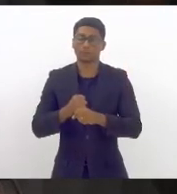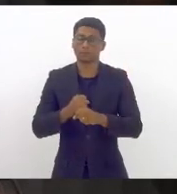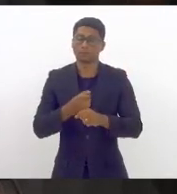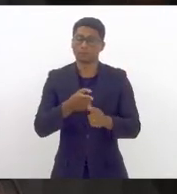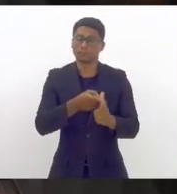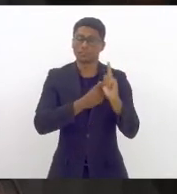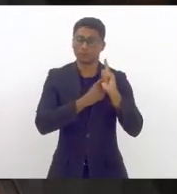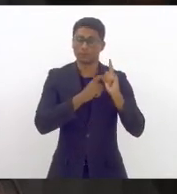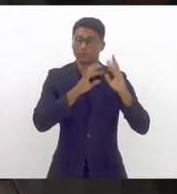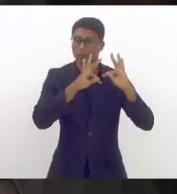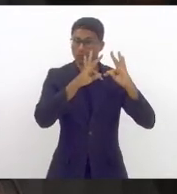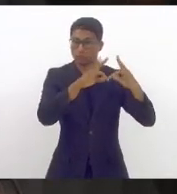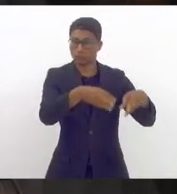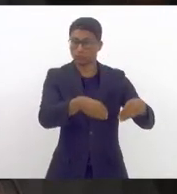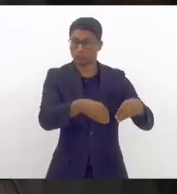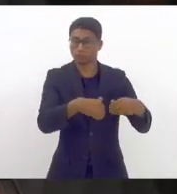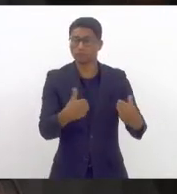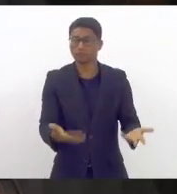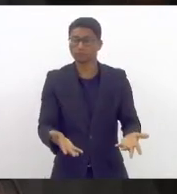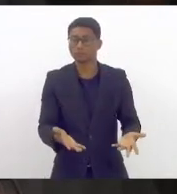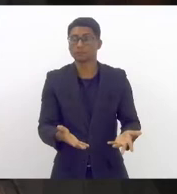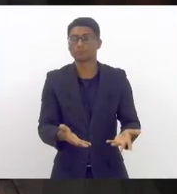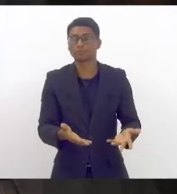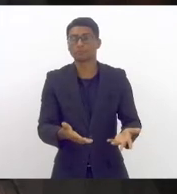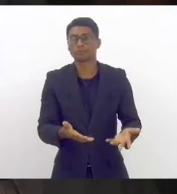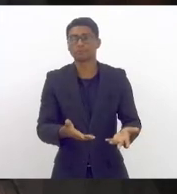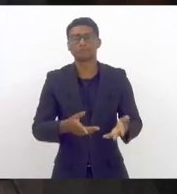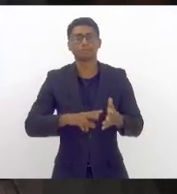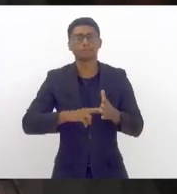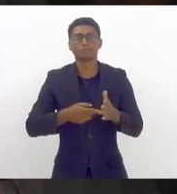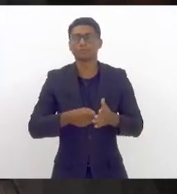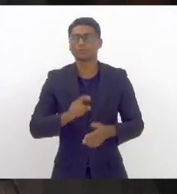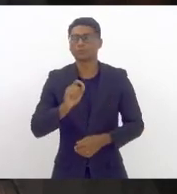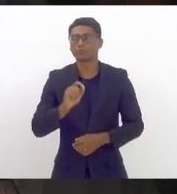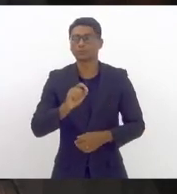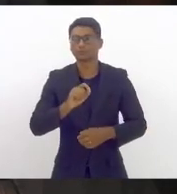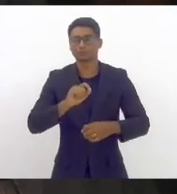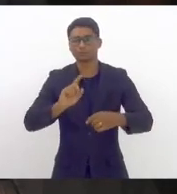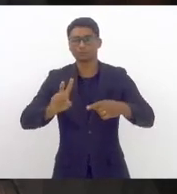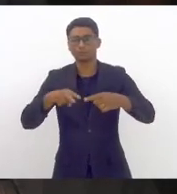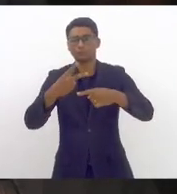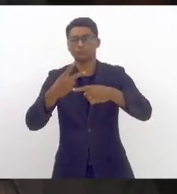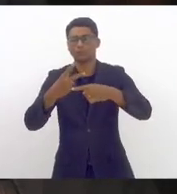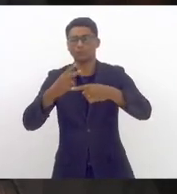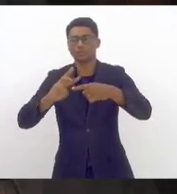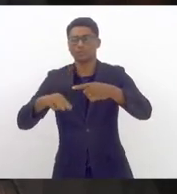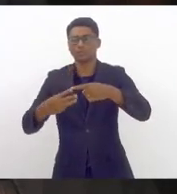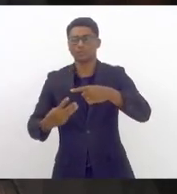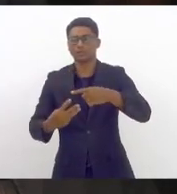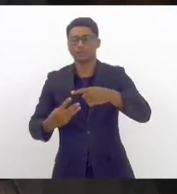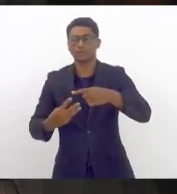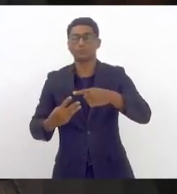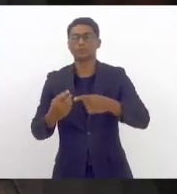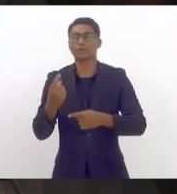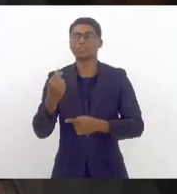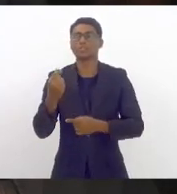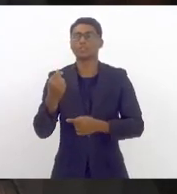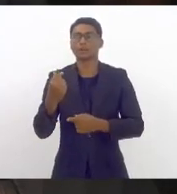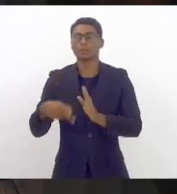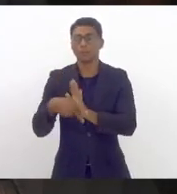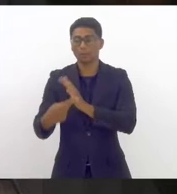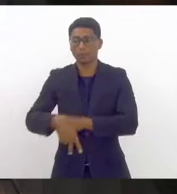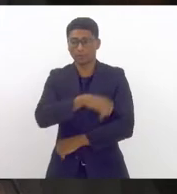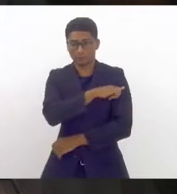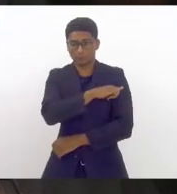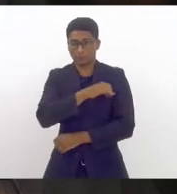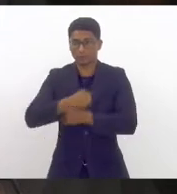da dívida O que representa praticamente dois terços do orçamento do estado para 2023 que